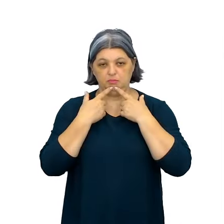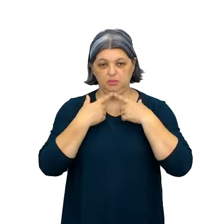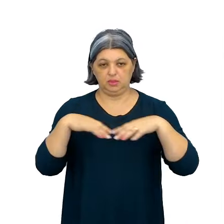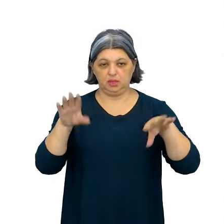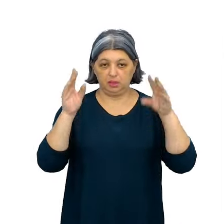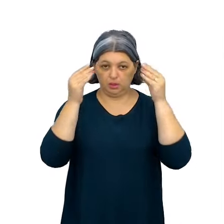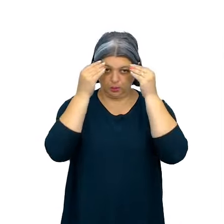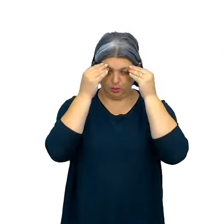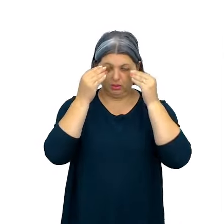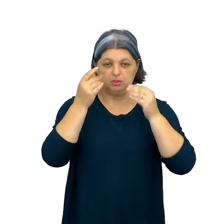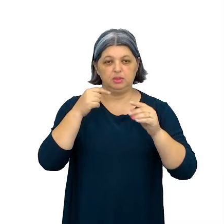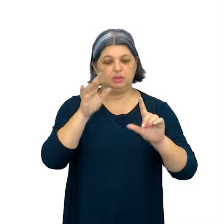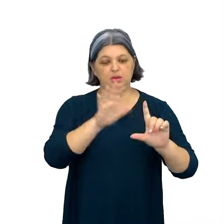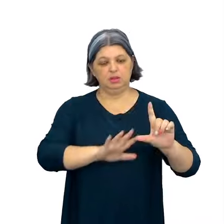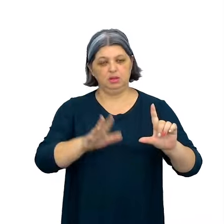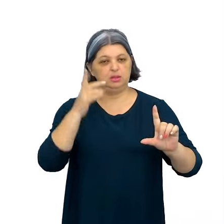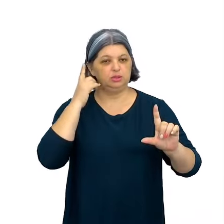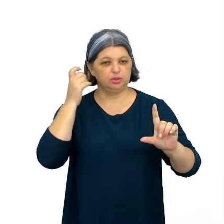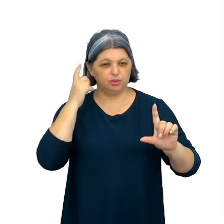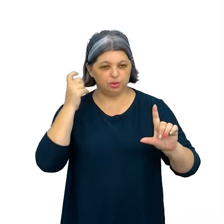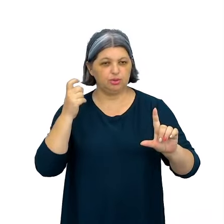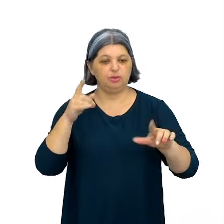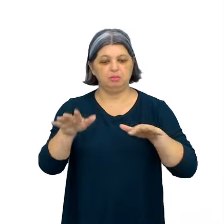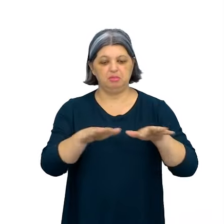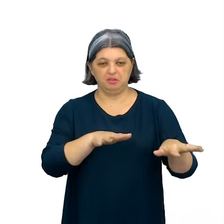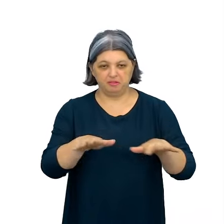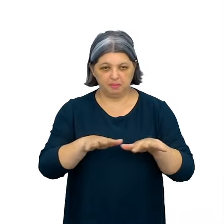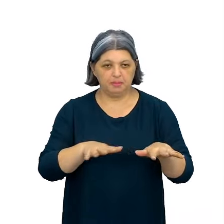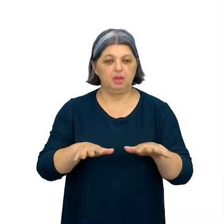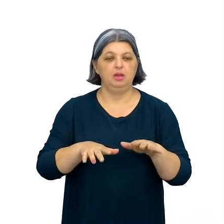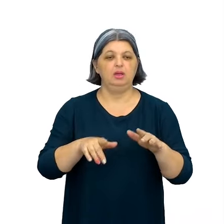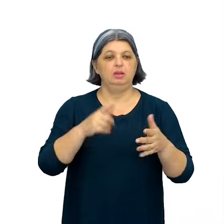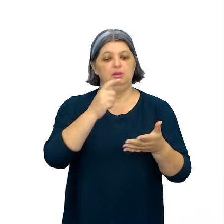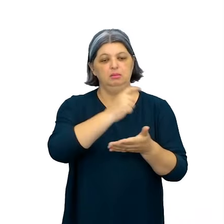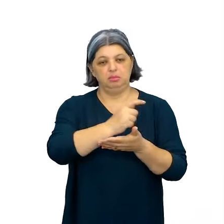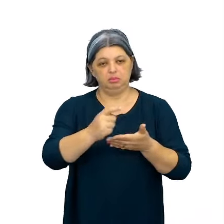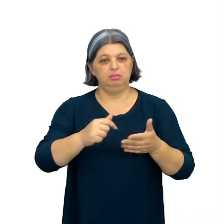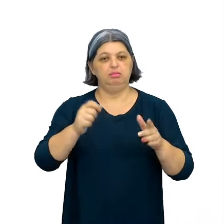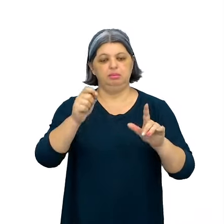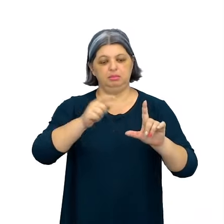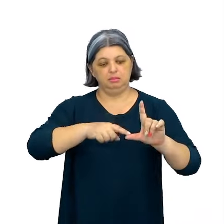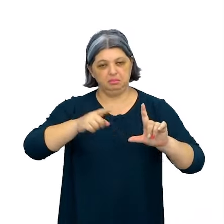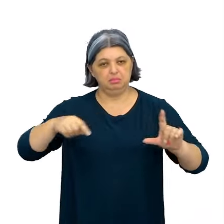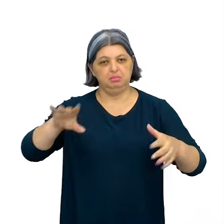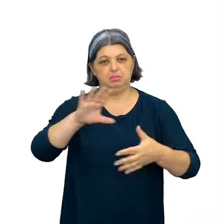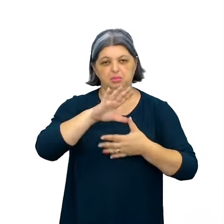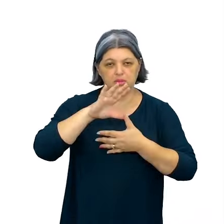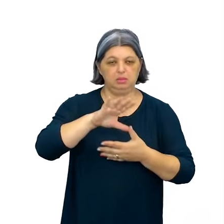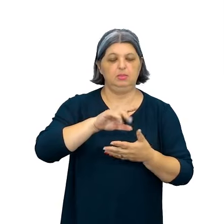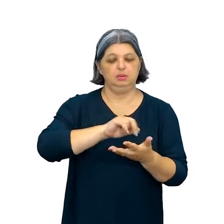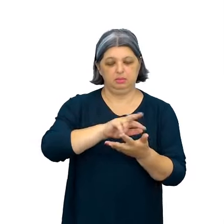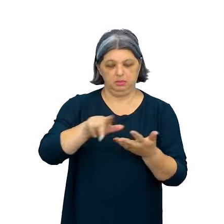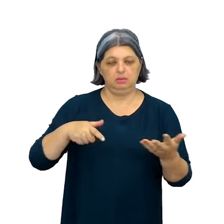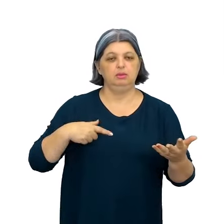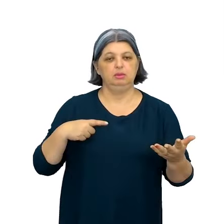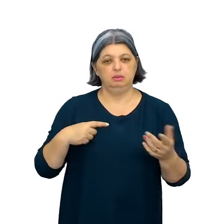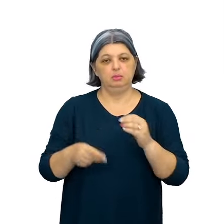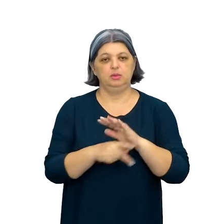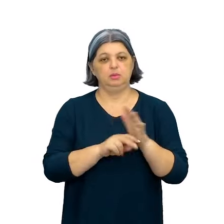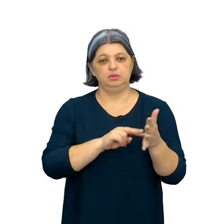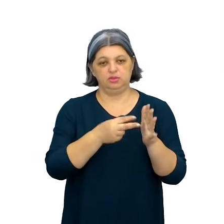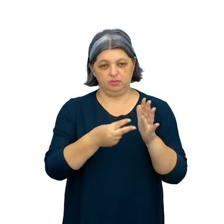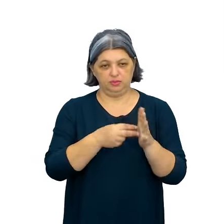de linguagens, imagens, sons, imagens em movimentos, diagramas, gráficos, mapas, etc., como elementos também constitutivos de